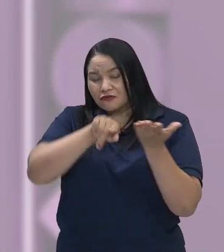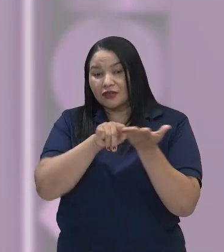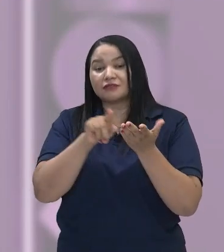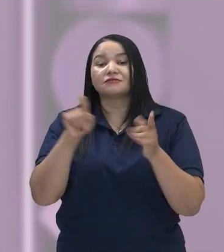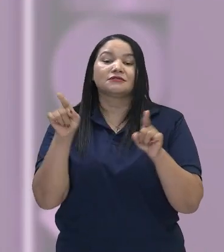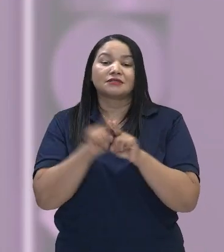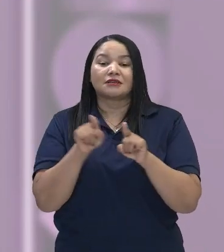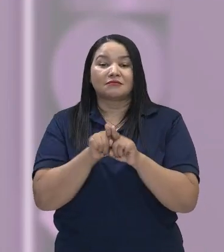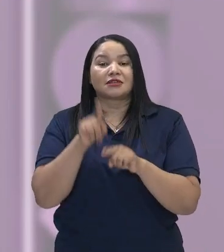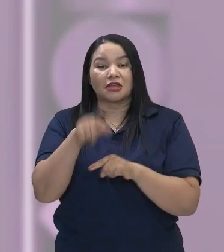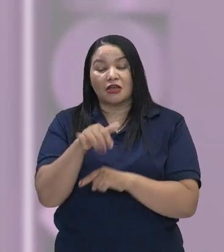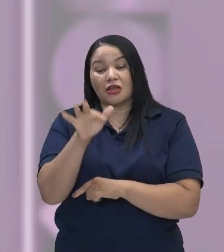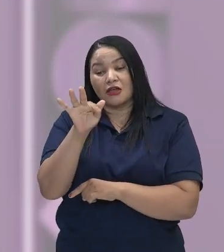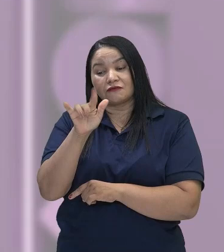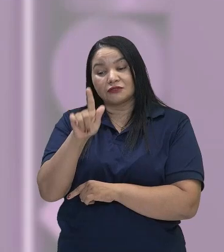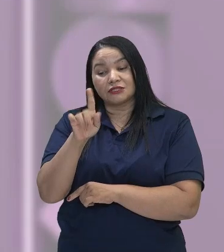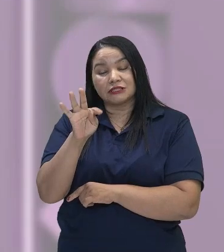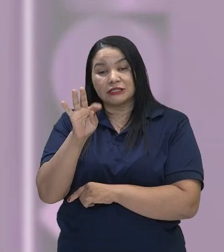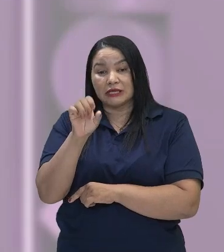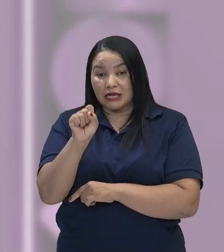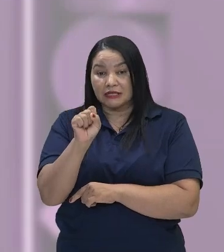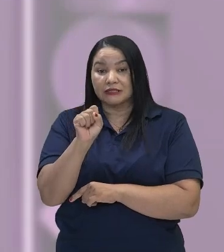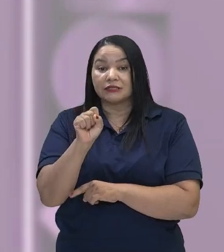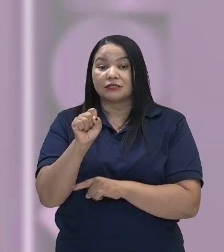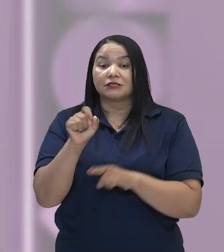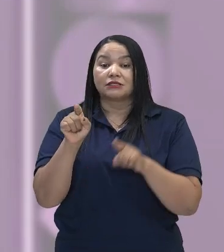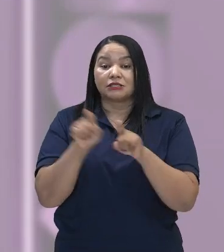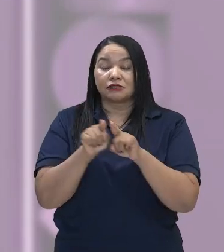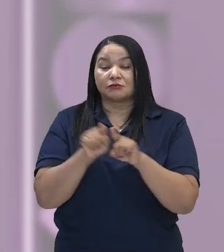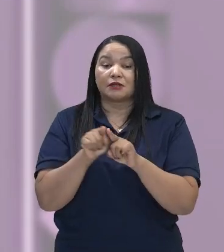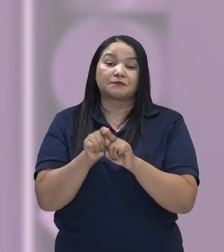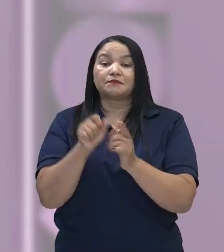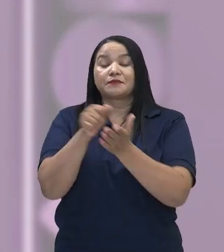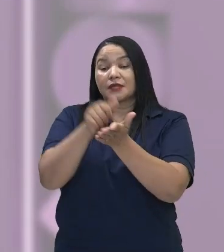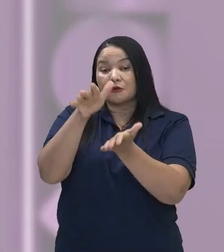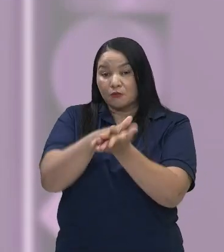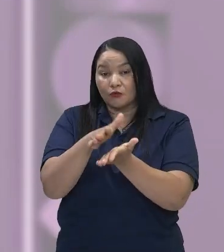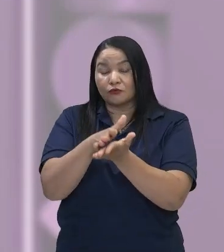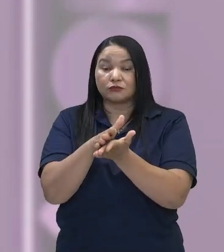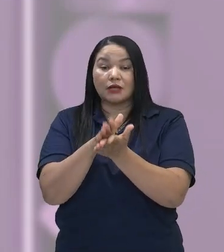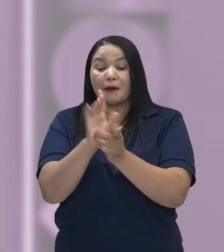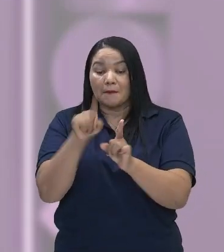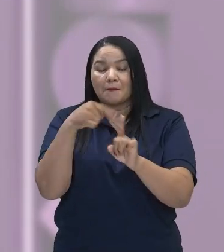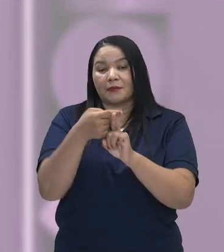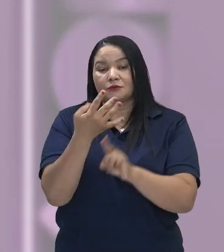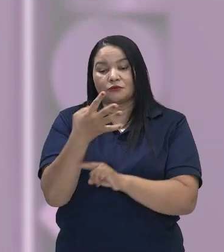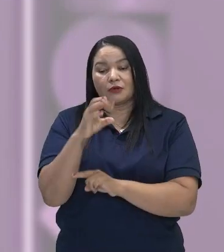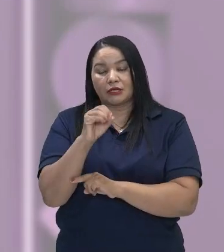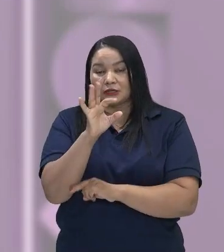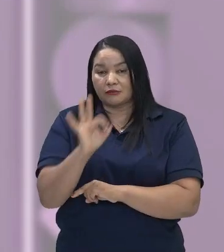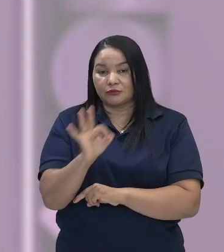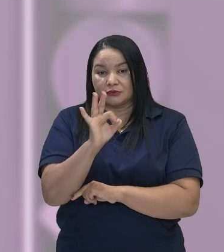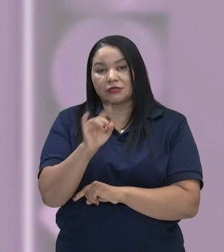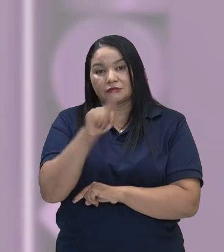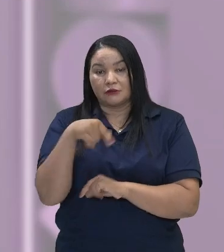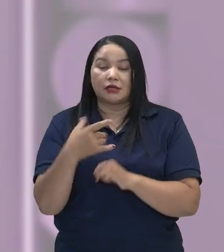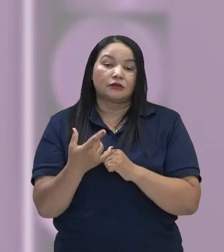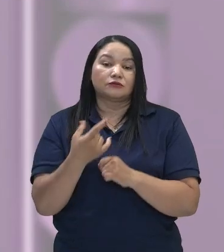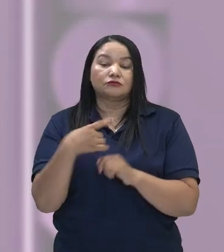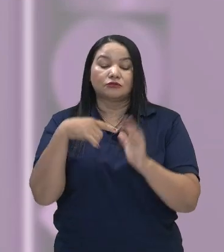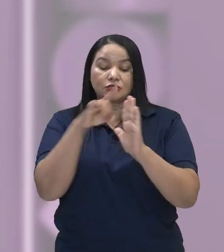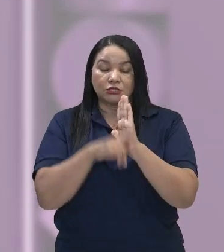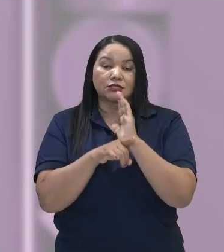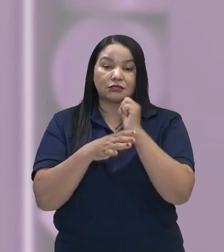de FGTS, que é o que nós chamamos de multa sobre o FGTS, porque o FGTS também é um direito assegurado, né,